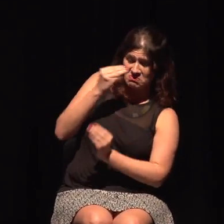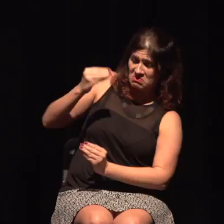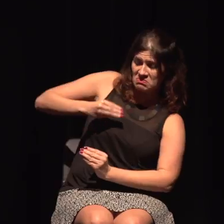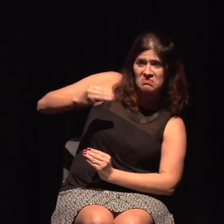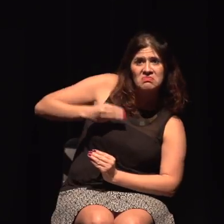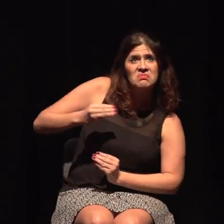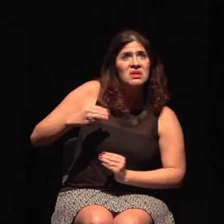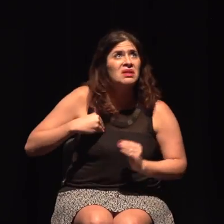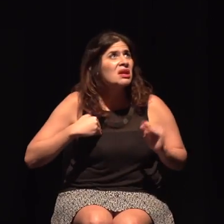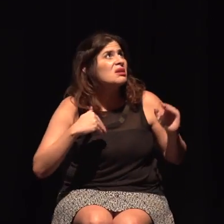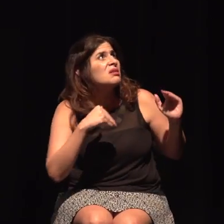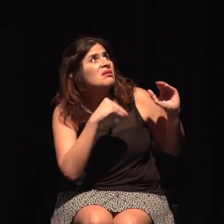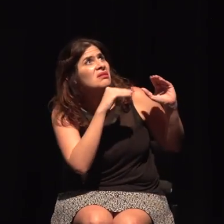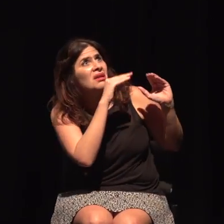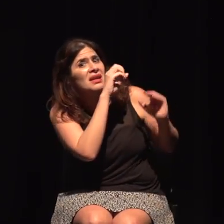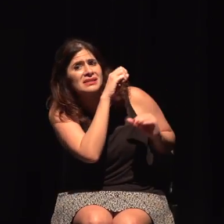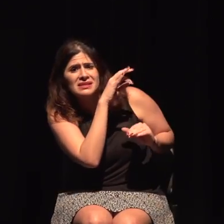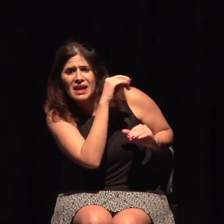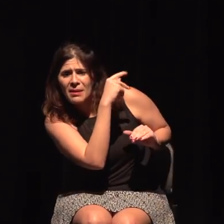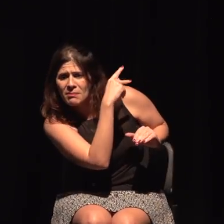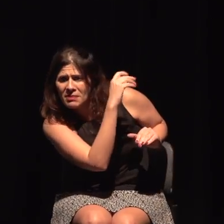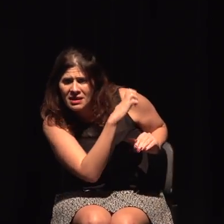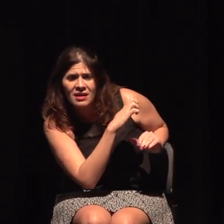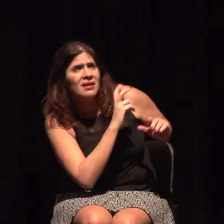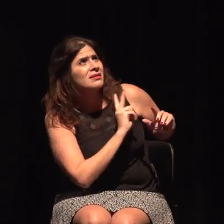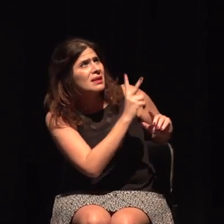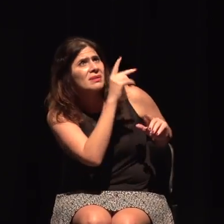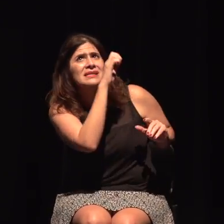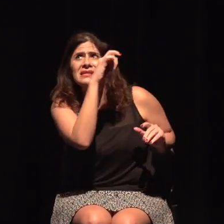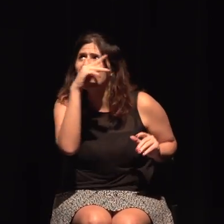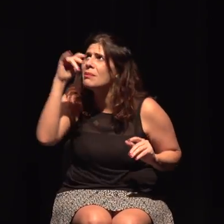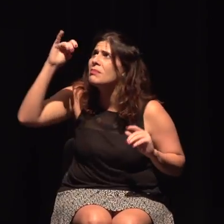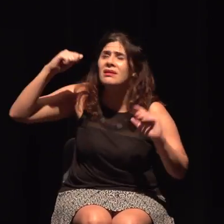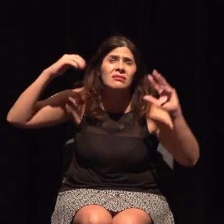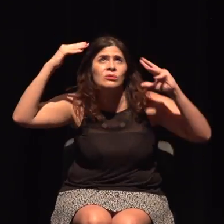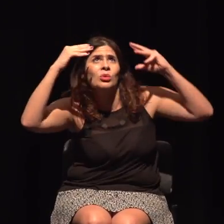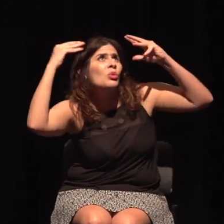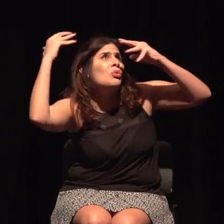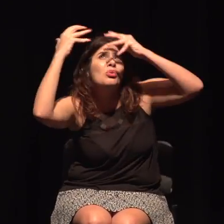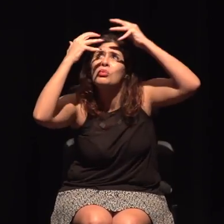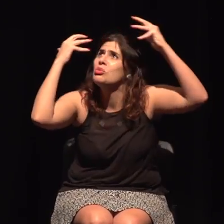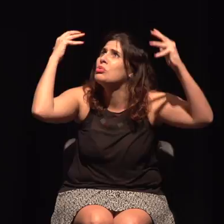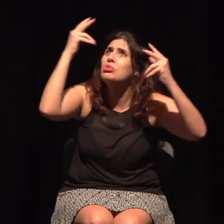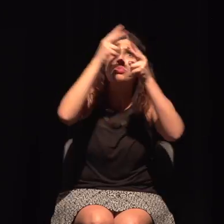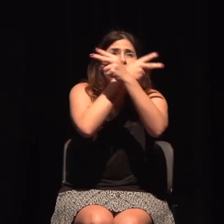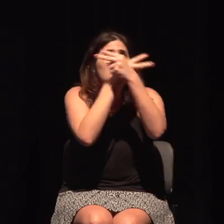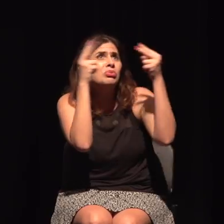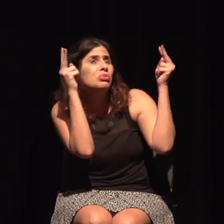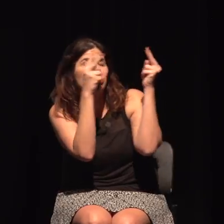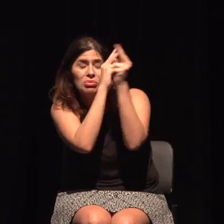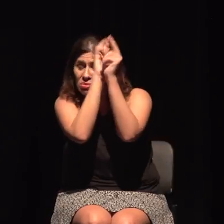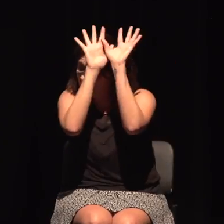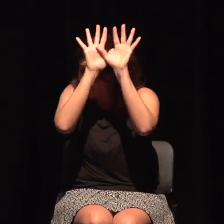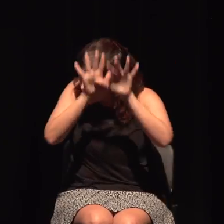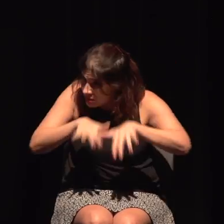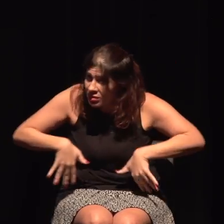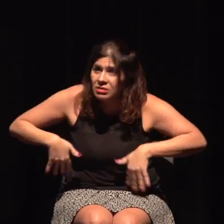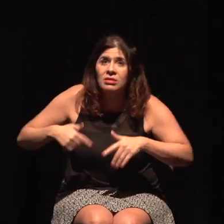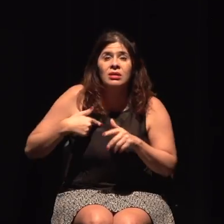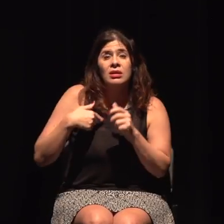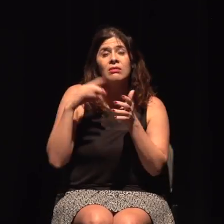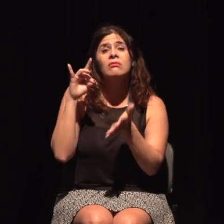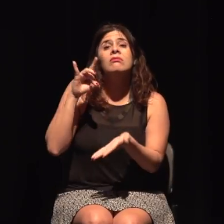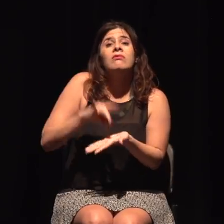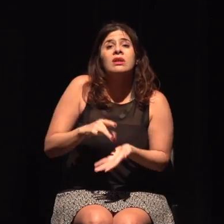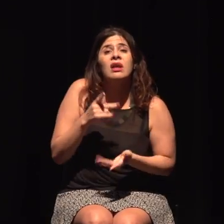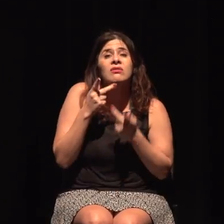minha frente a estepe e mais acima as nuvens da estepe, que se desdobra sempre em mais estepe e ao meu redor o vento da estepe.